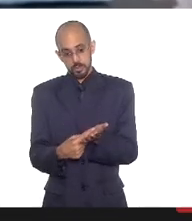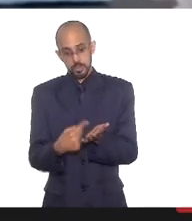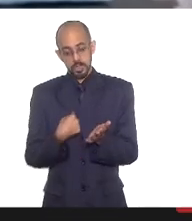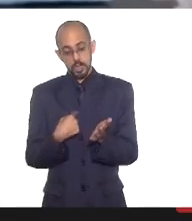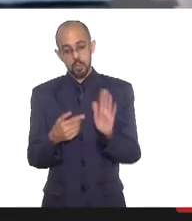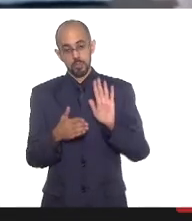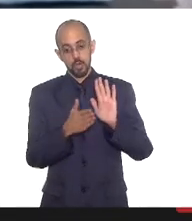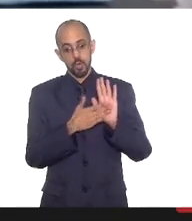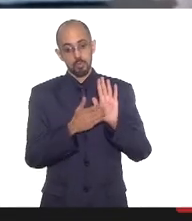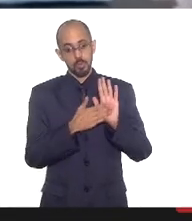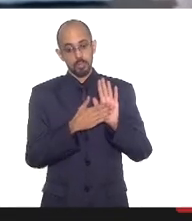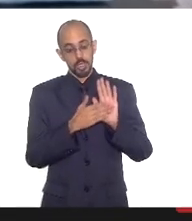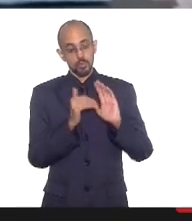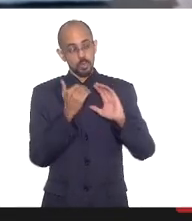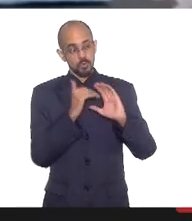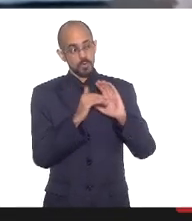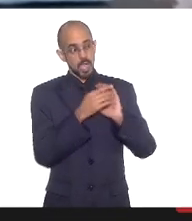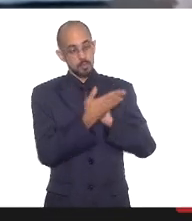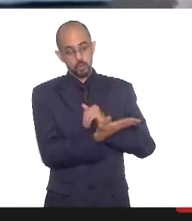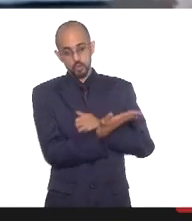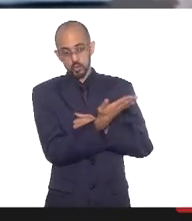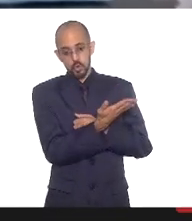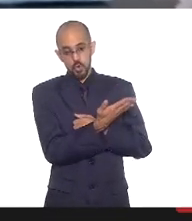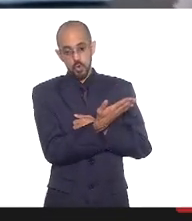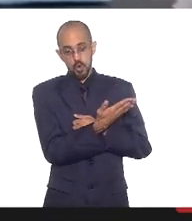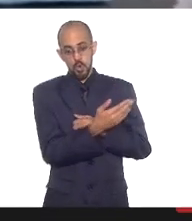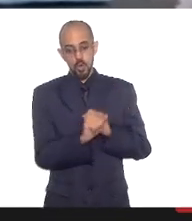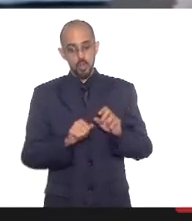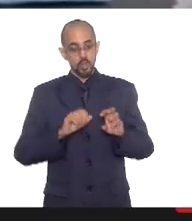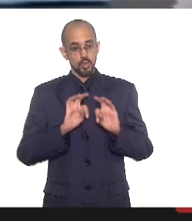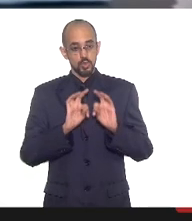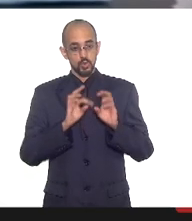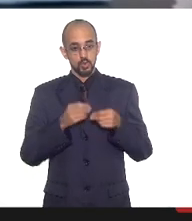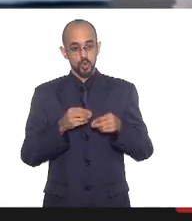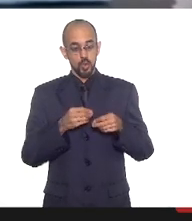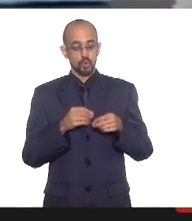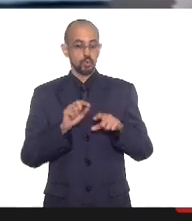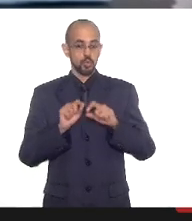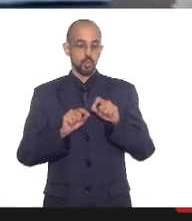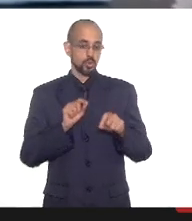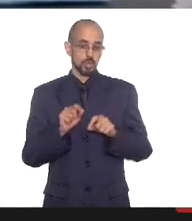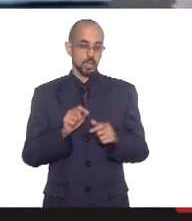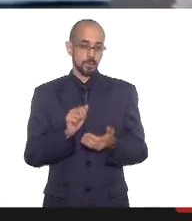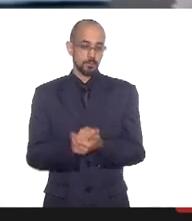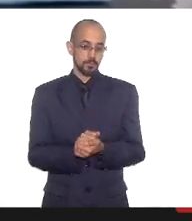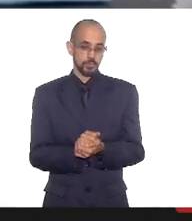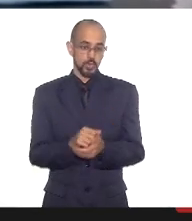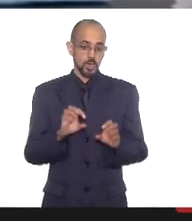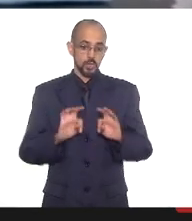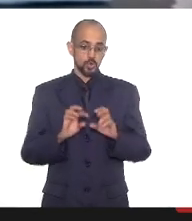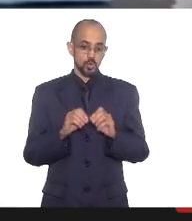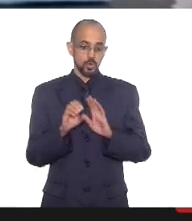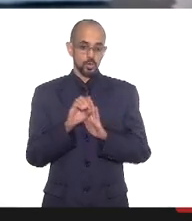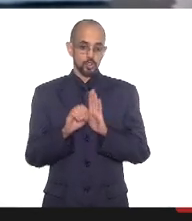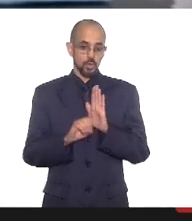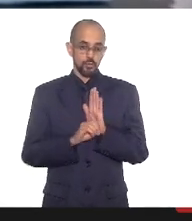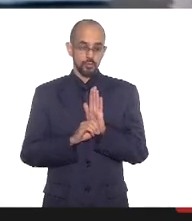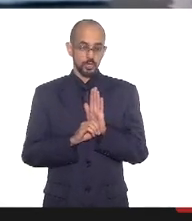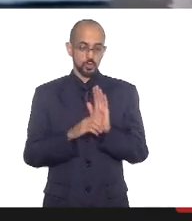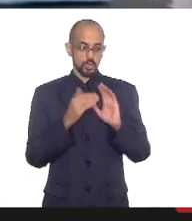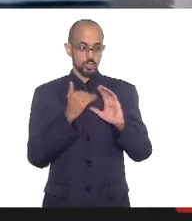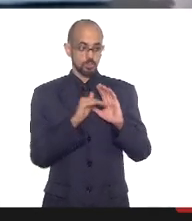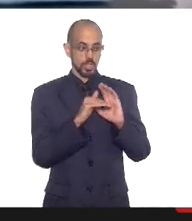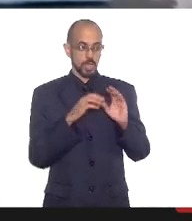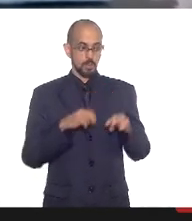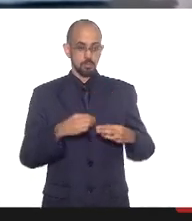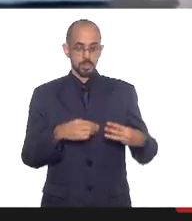me comprometo a lhe a senhor todos esses essa todas eu fiz pra gente mandar para o meu telefone